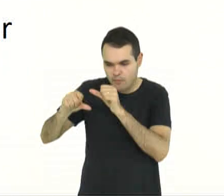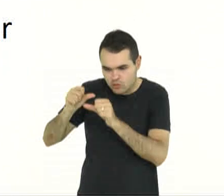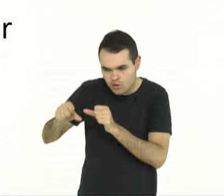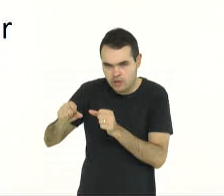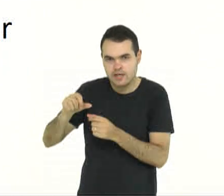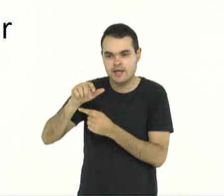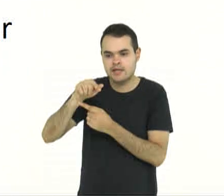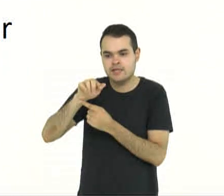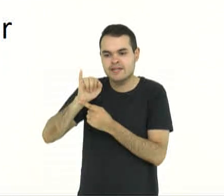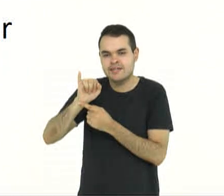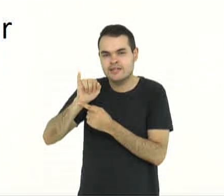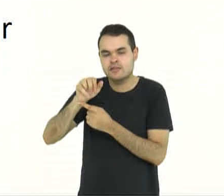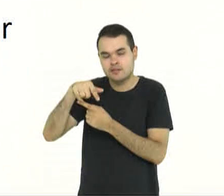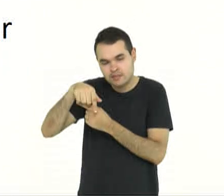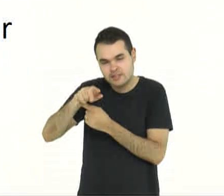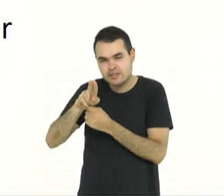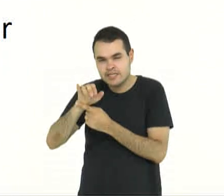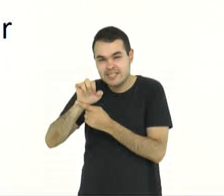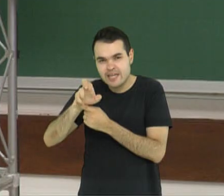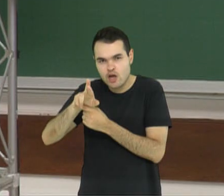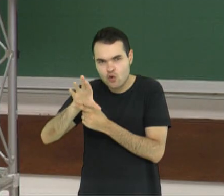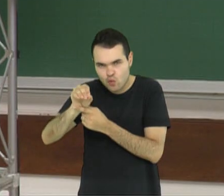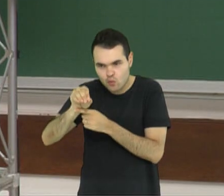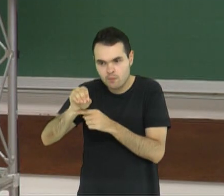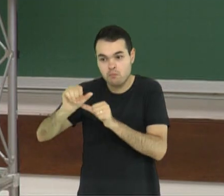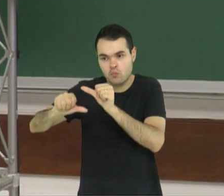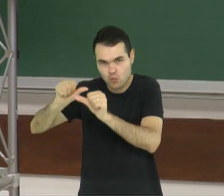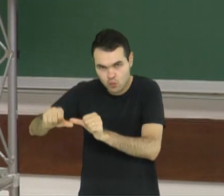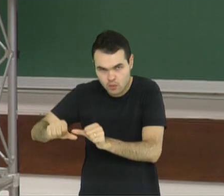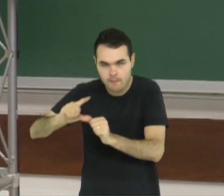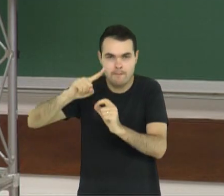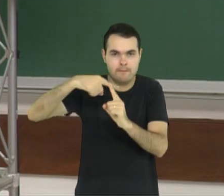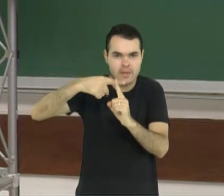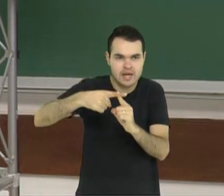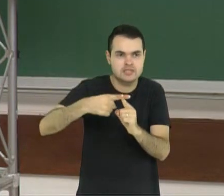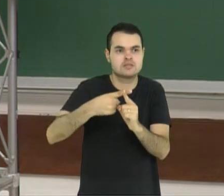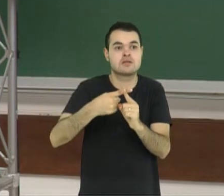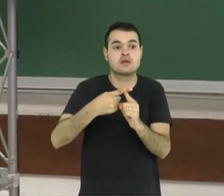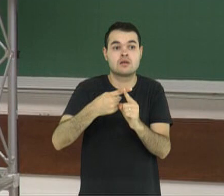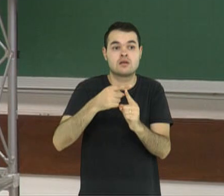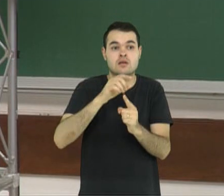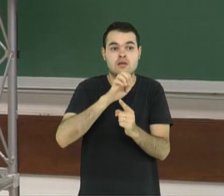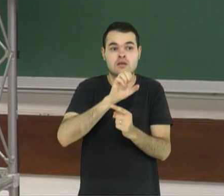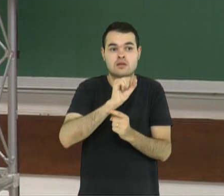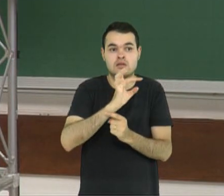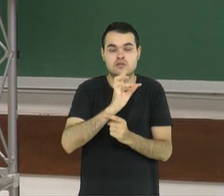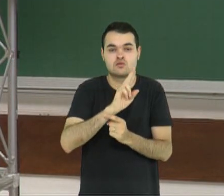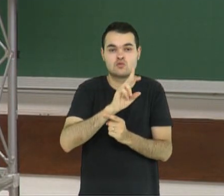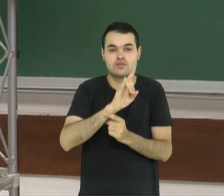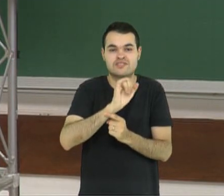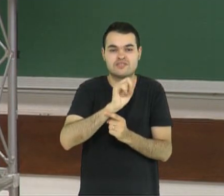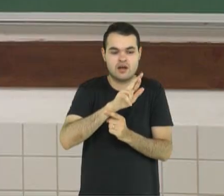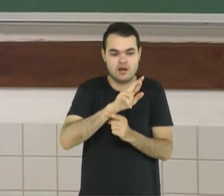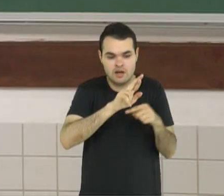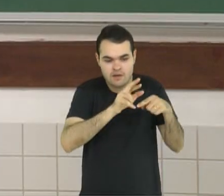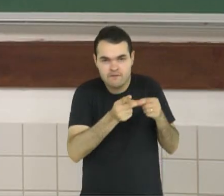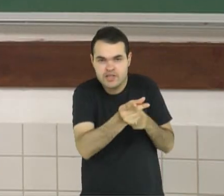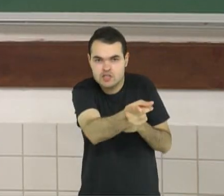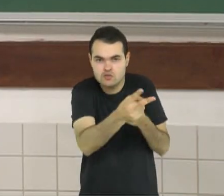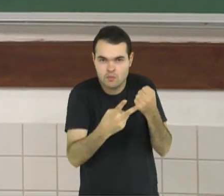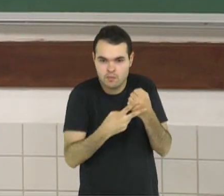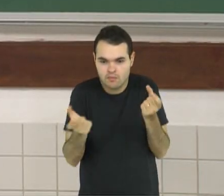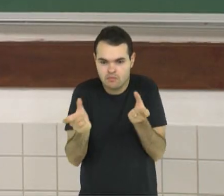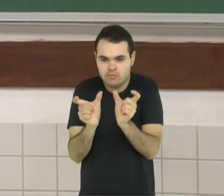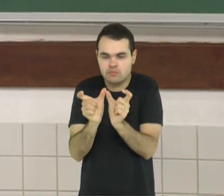Eu quiero. Mais um verbo no infinitivo, estudar. Quero estudar outro idioma. Então, isso é